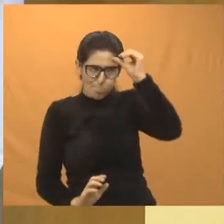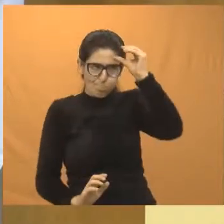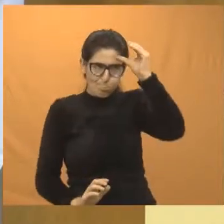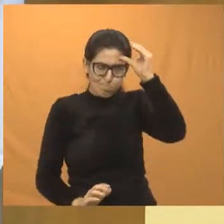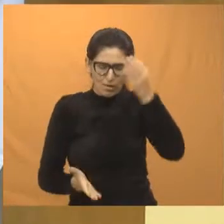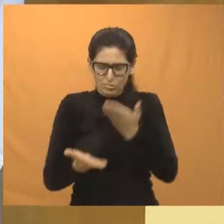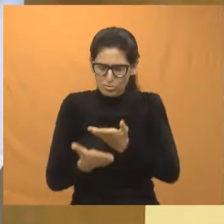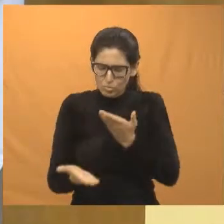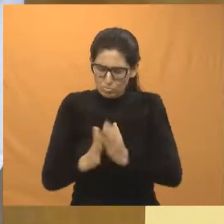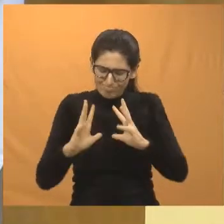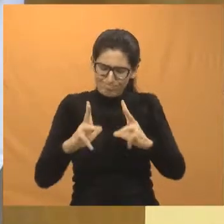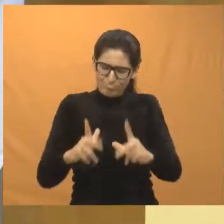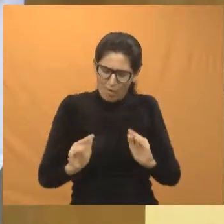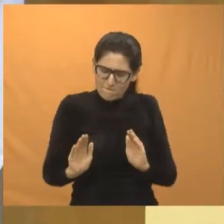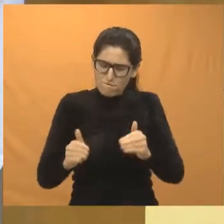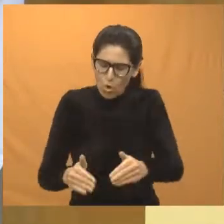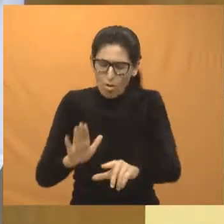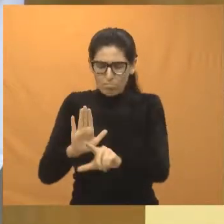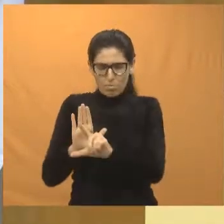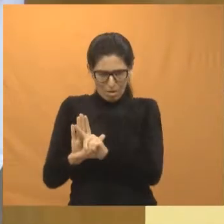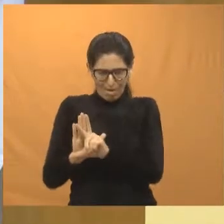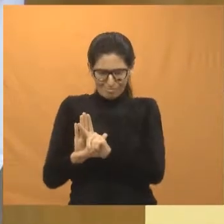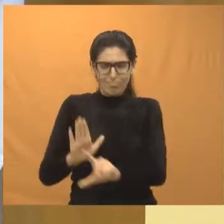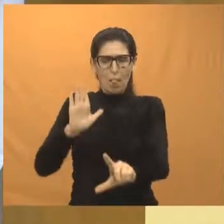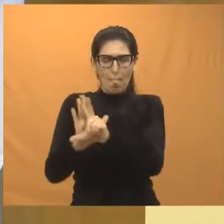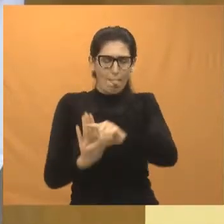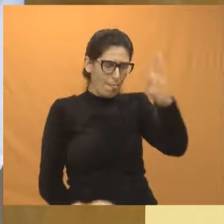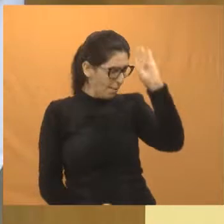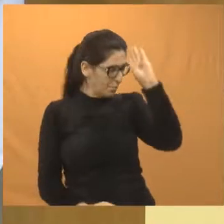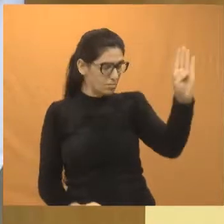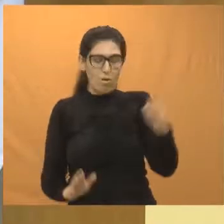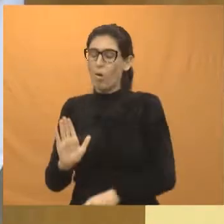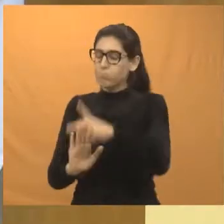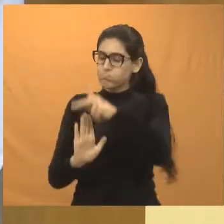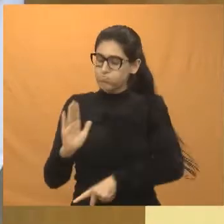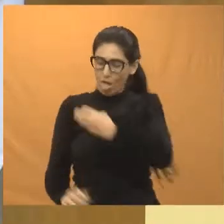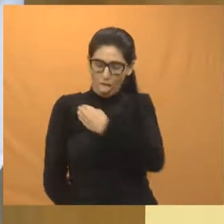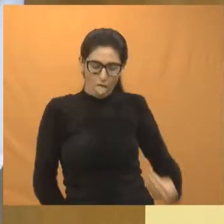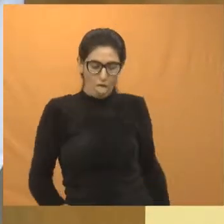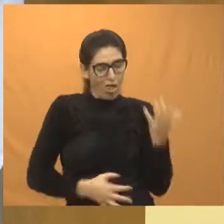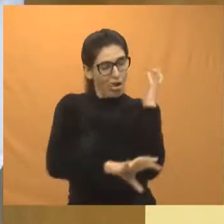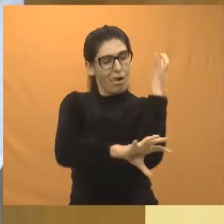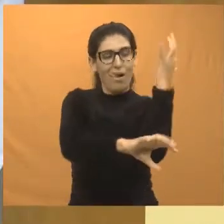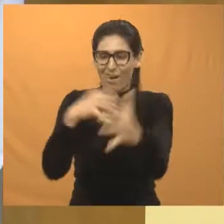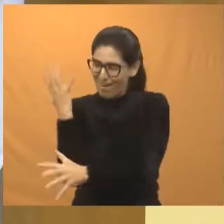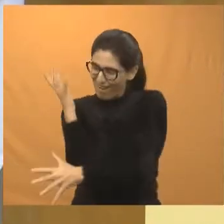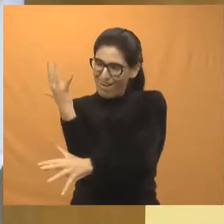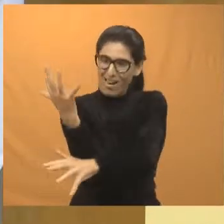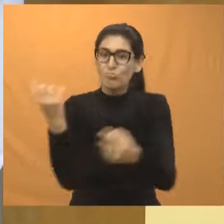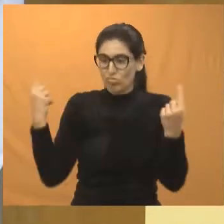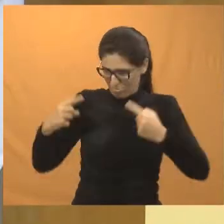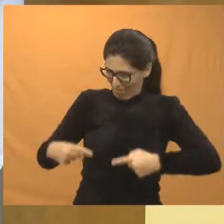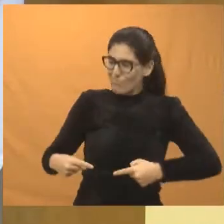embasamento. Essa lei, a priori, da política pública do meio ambiente, é um desafio para você, Júlio